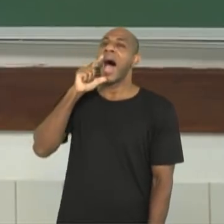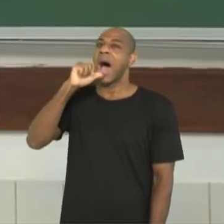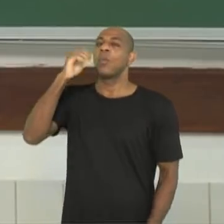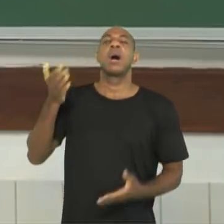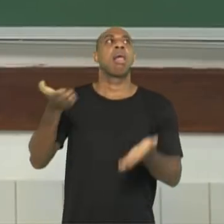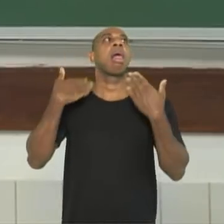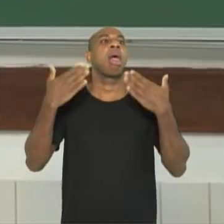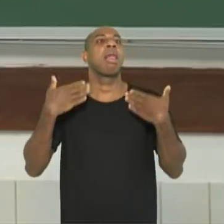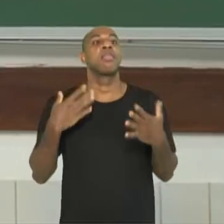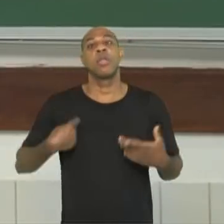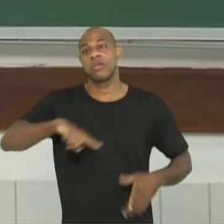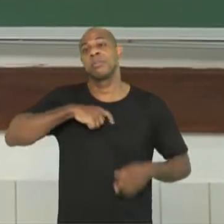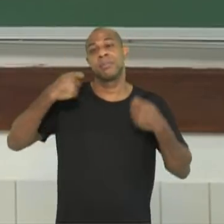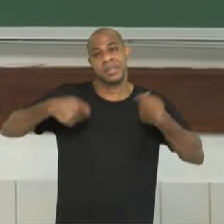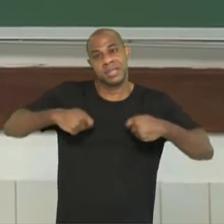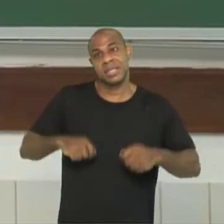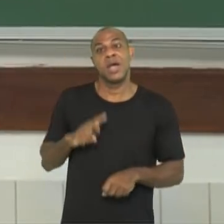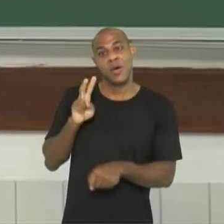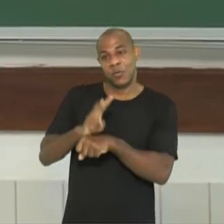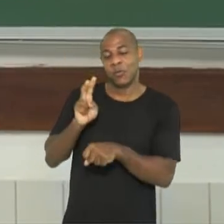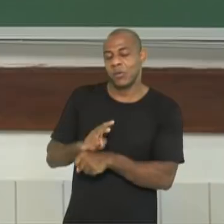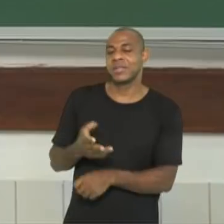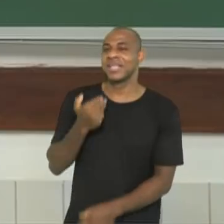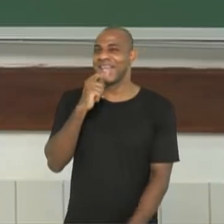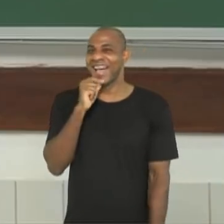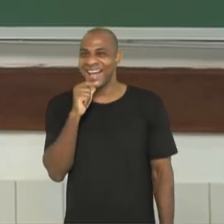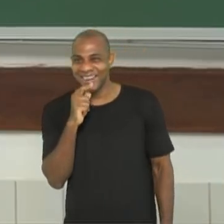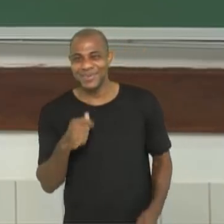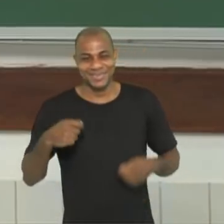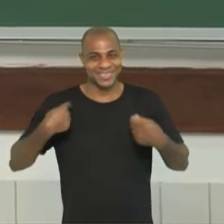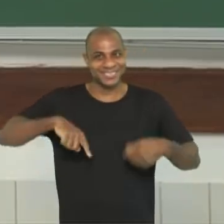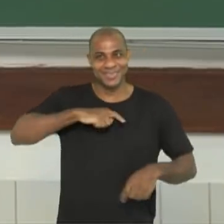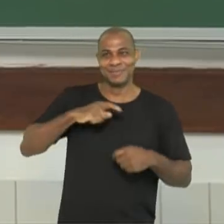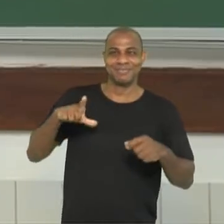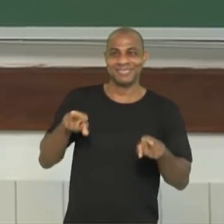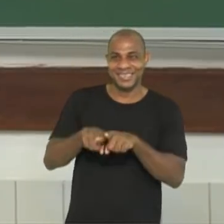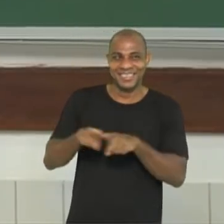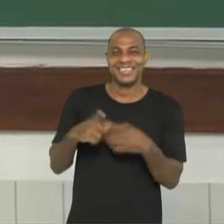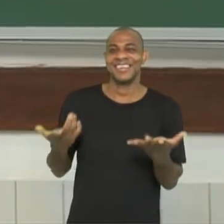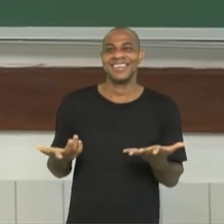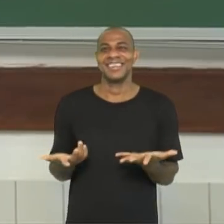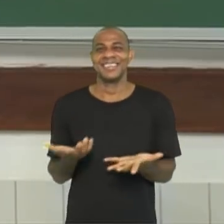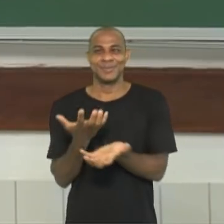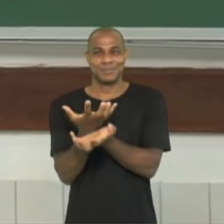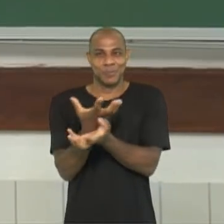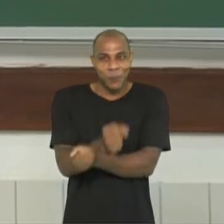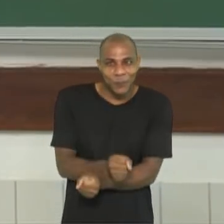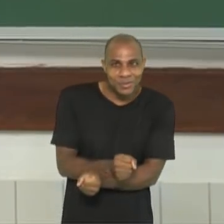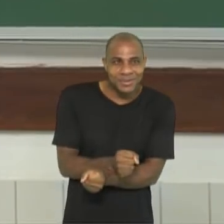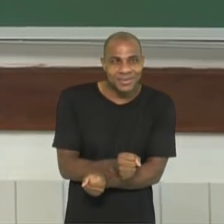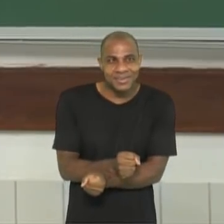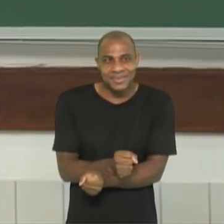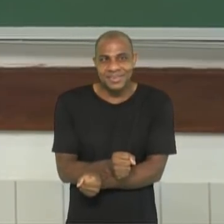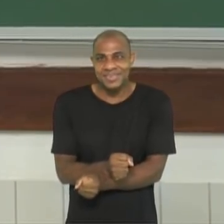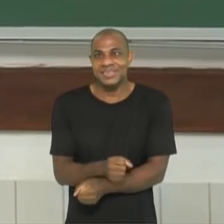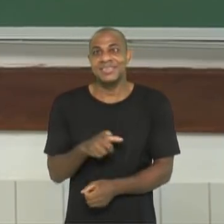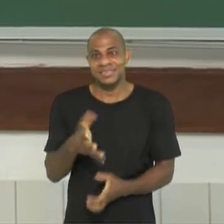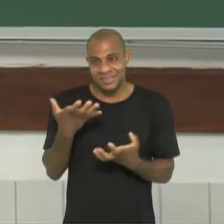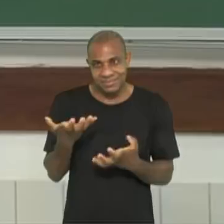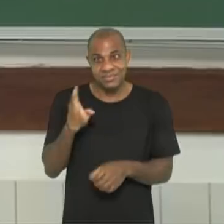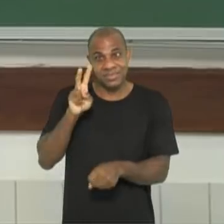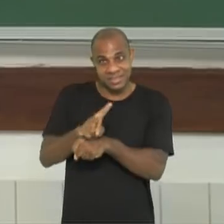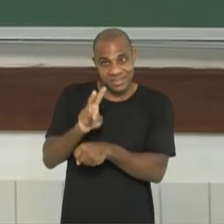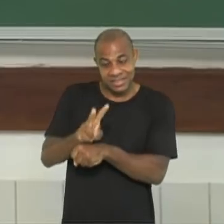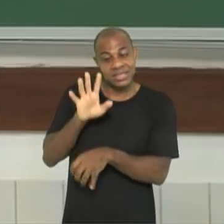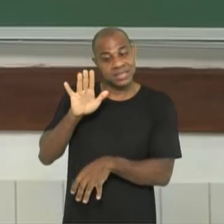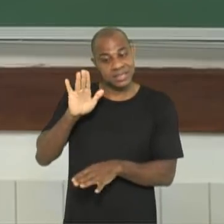gente precisa, e cuidem da nossa água, tá acabando, gente. A gente está num período de seca. Então, take care, se cuidem.